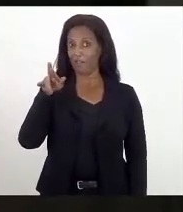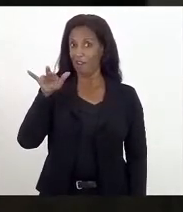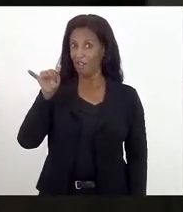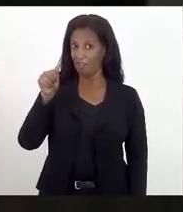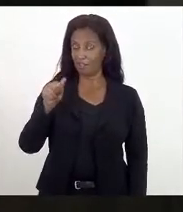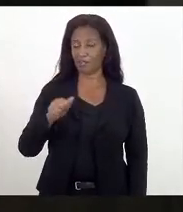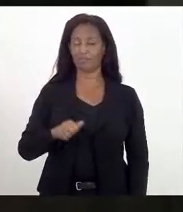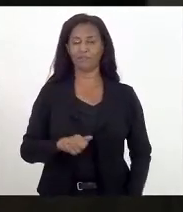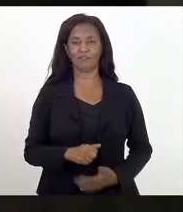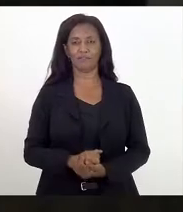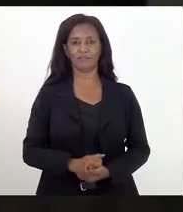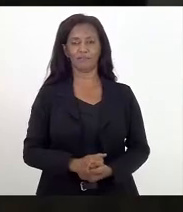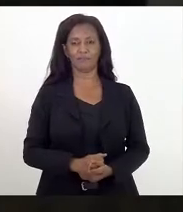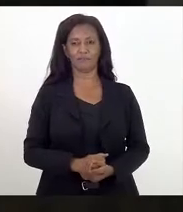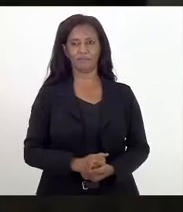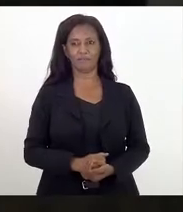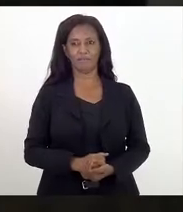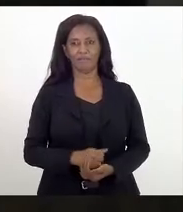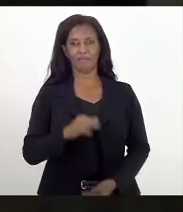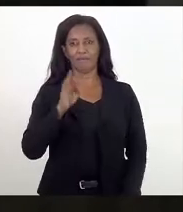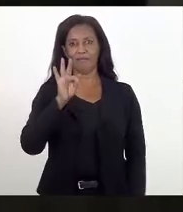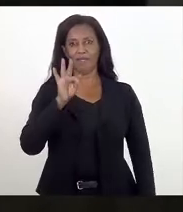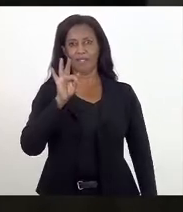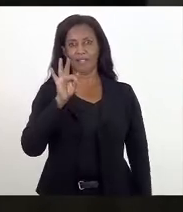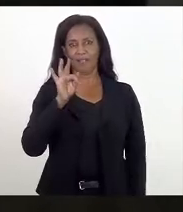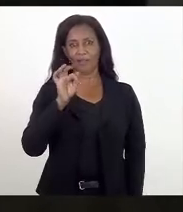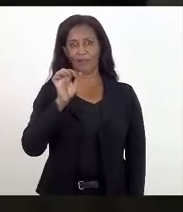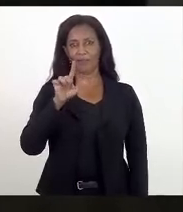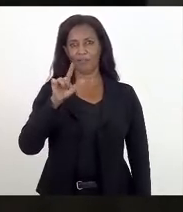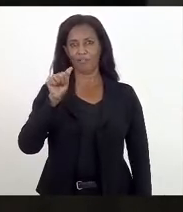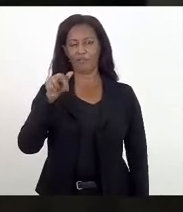Flávio Serafini,